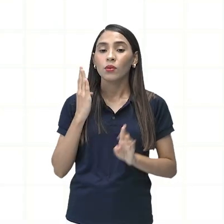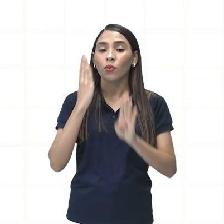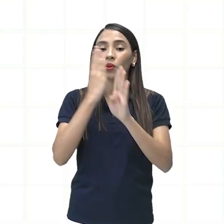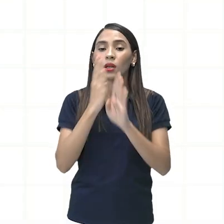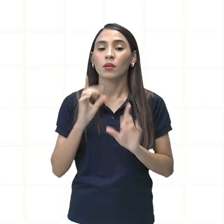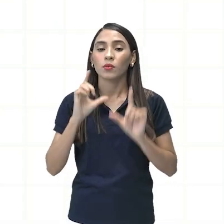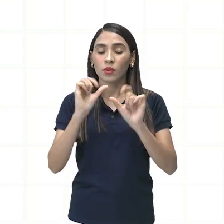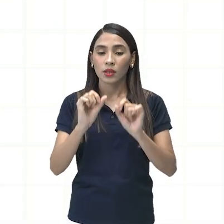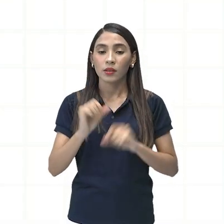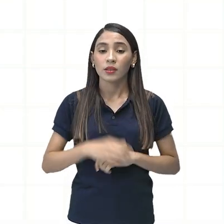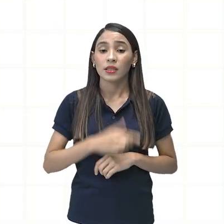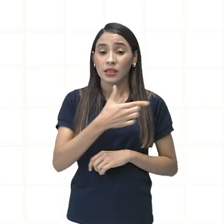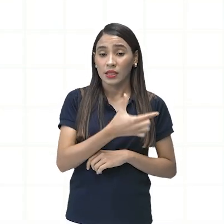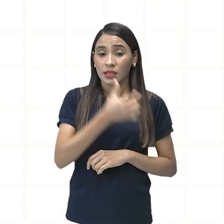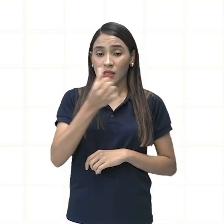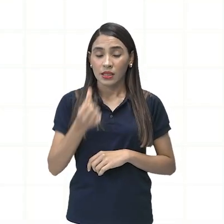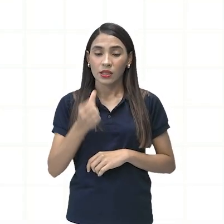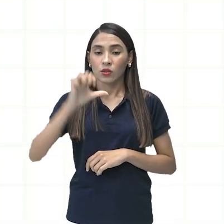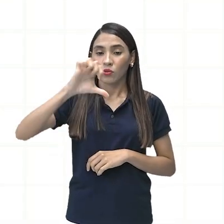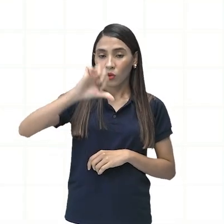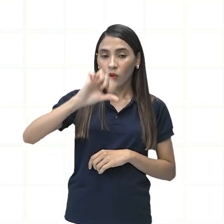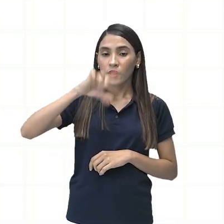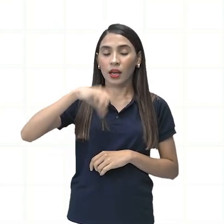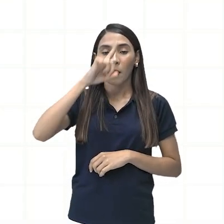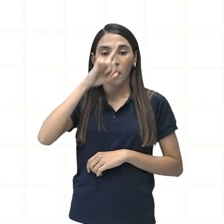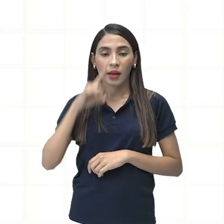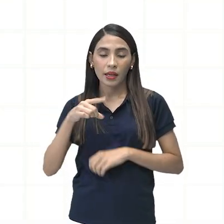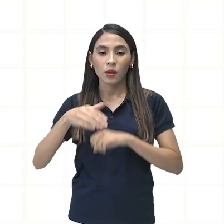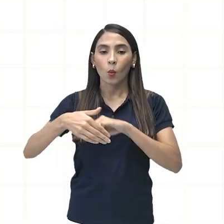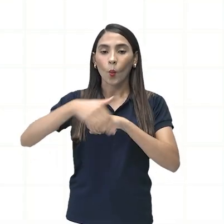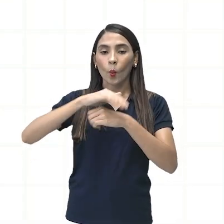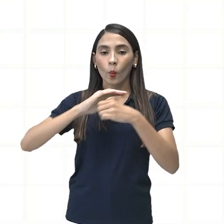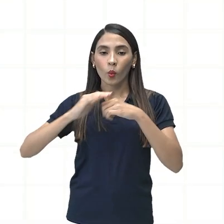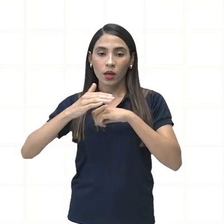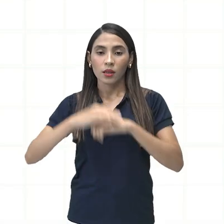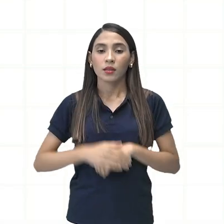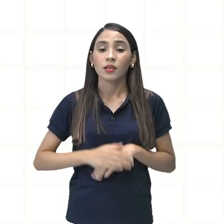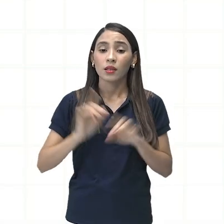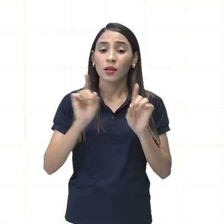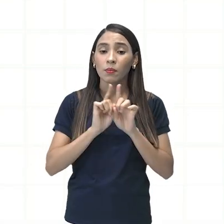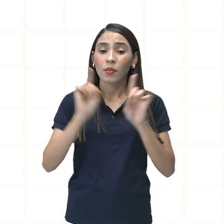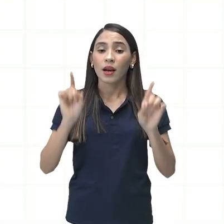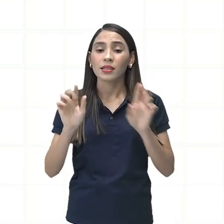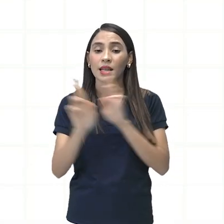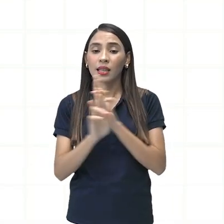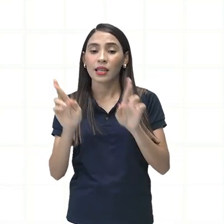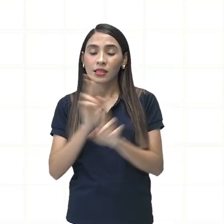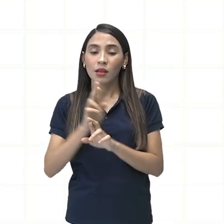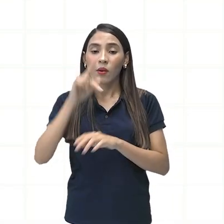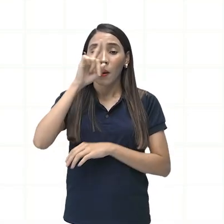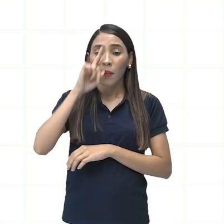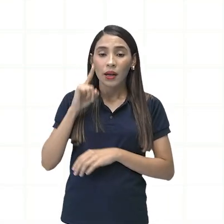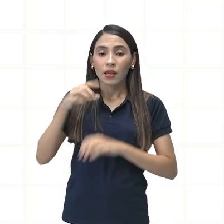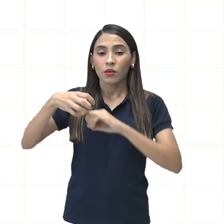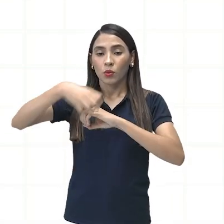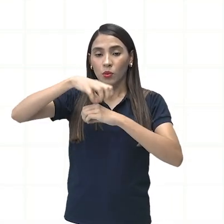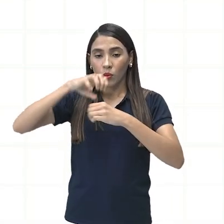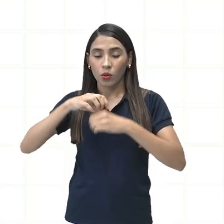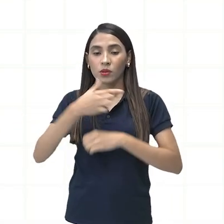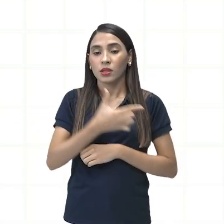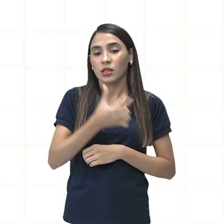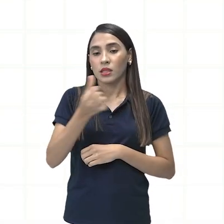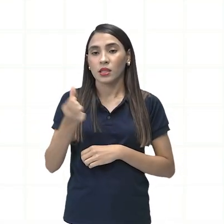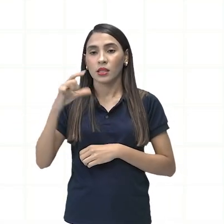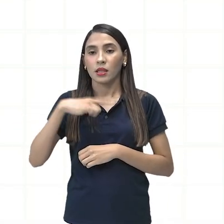resultado de, dentre as 16, 9 são amarelas e lisas. Com relação às amarelas e rugosas, dentre as 16,